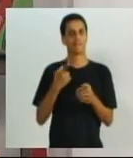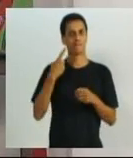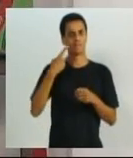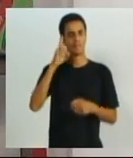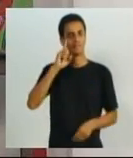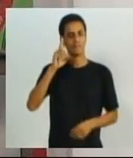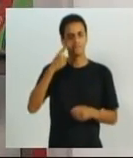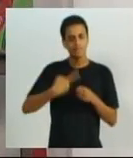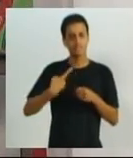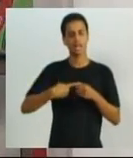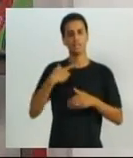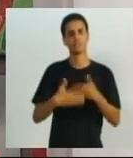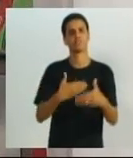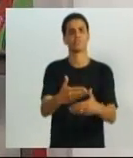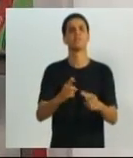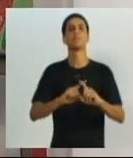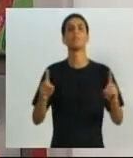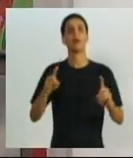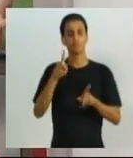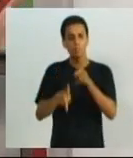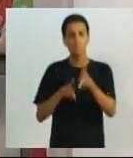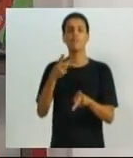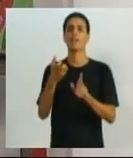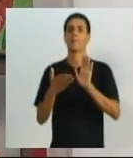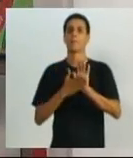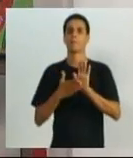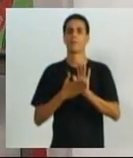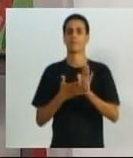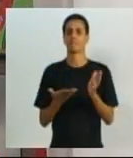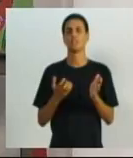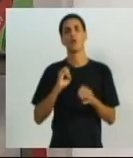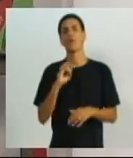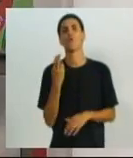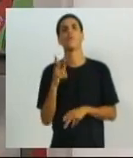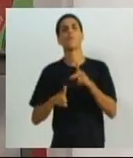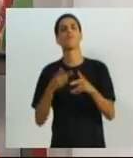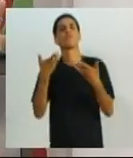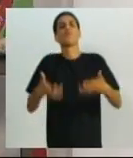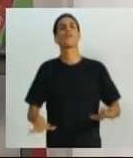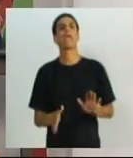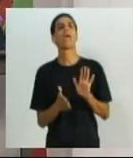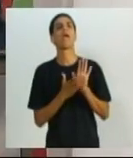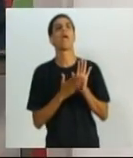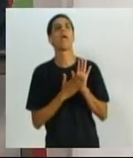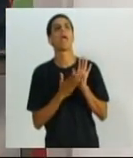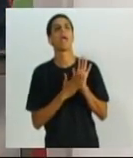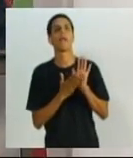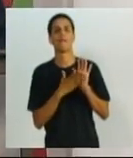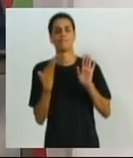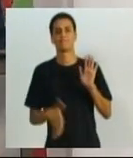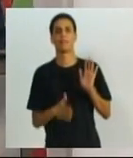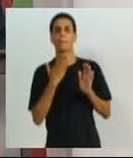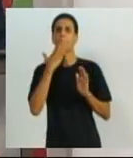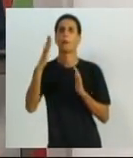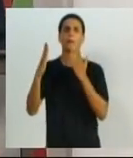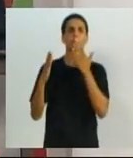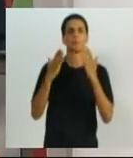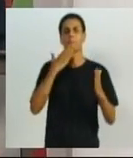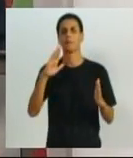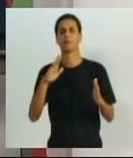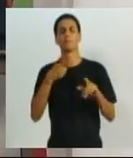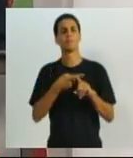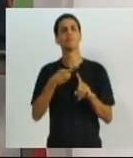quê? Propostas, ou não quer propostas. Ou não quer. Porque não adianta,